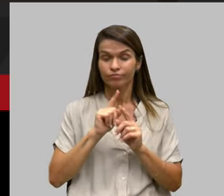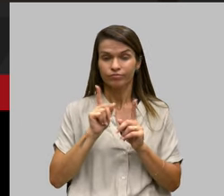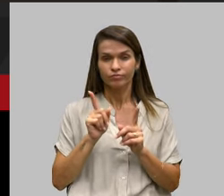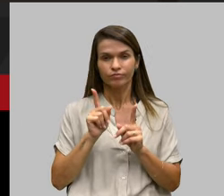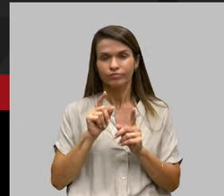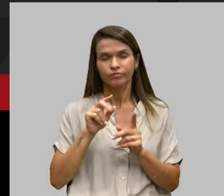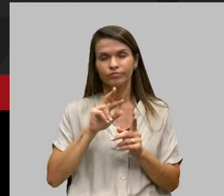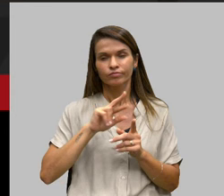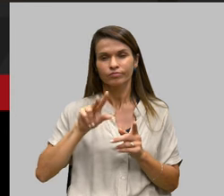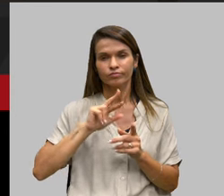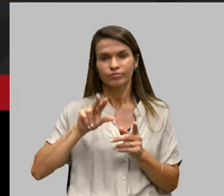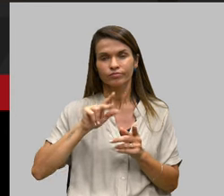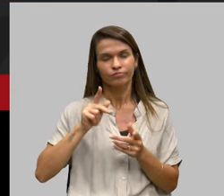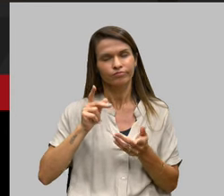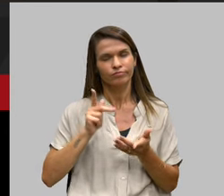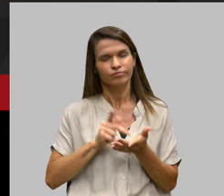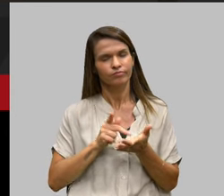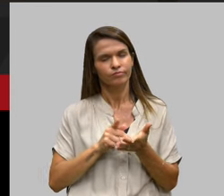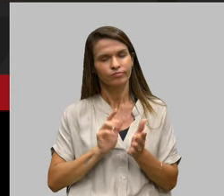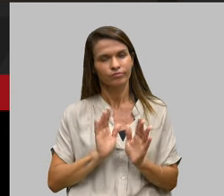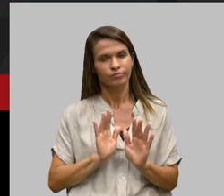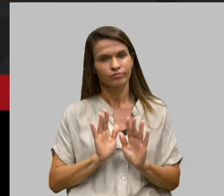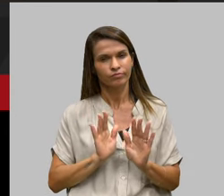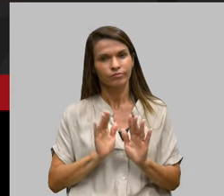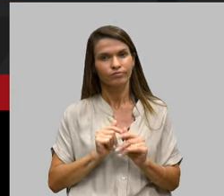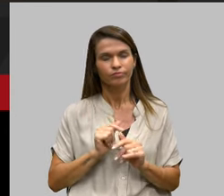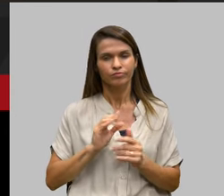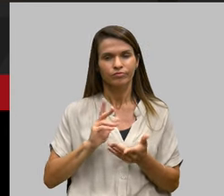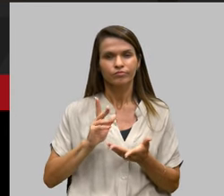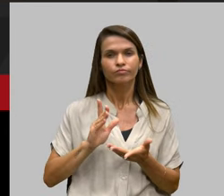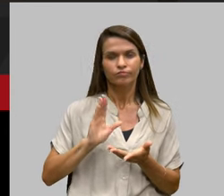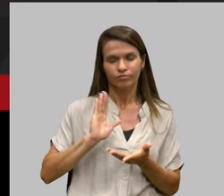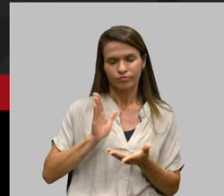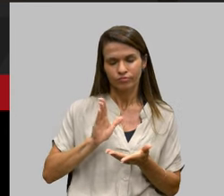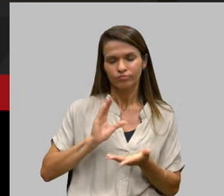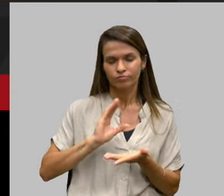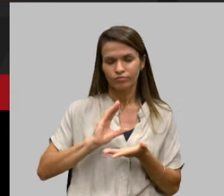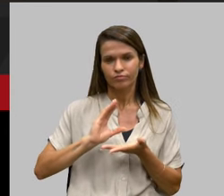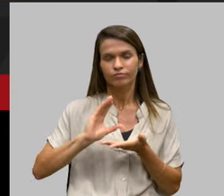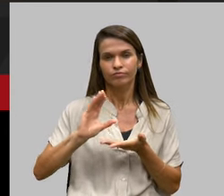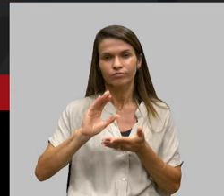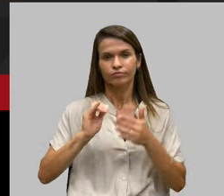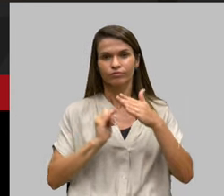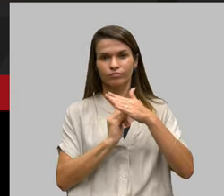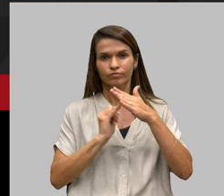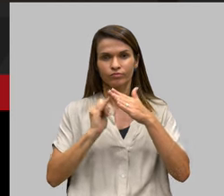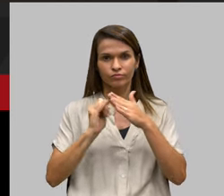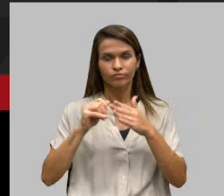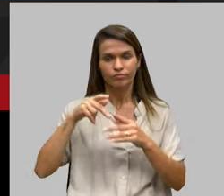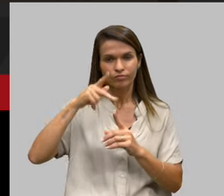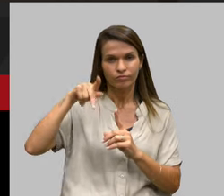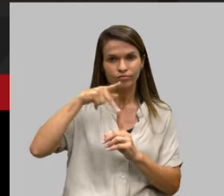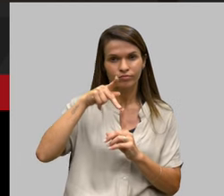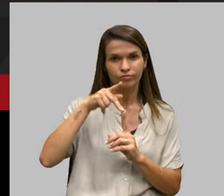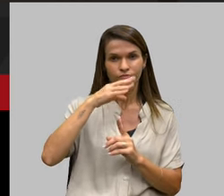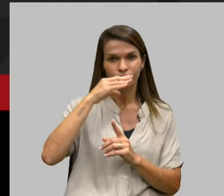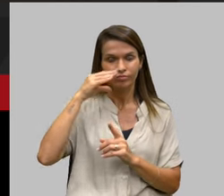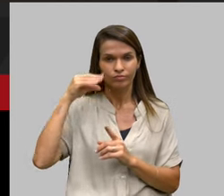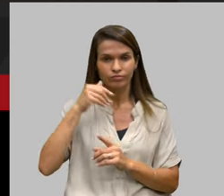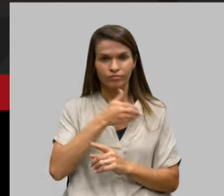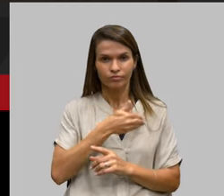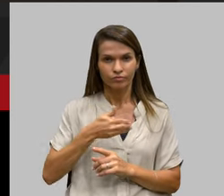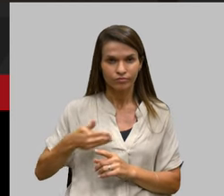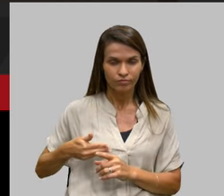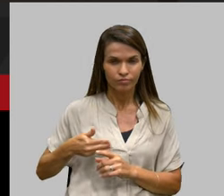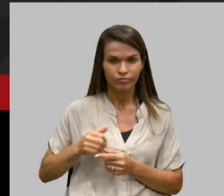é isso não é bem verdade né porque para a pensão já contribuía desde o ipaz Instituto de Previdência dos Servidores do Estado e